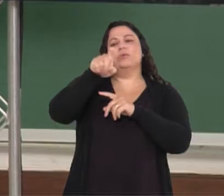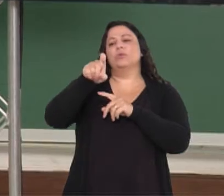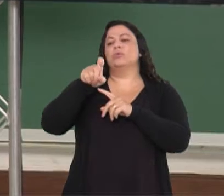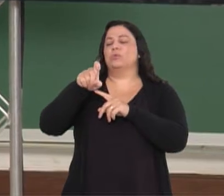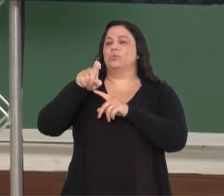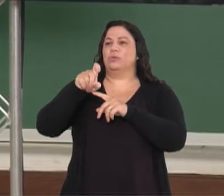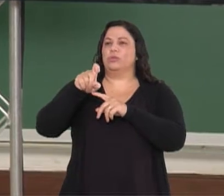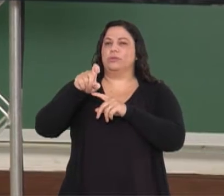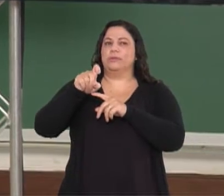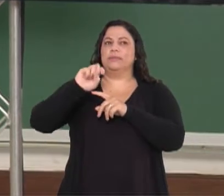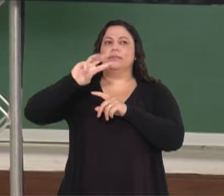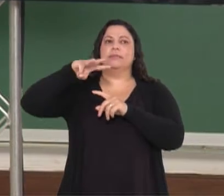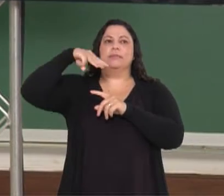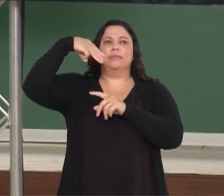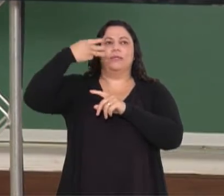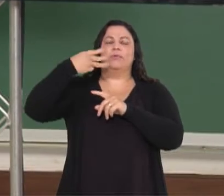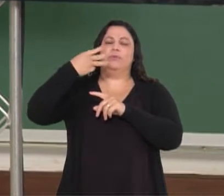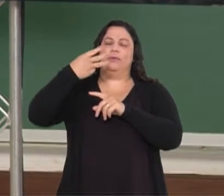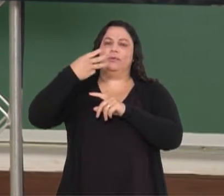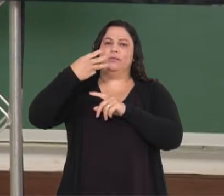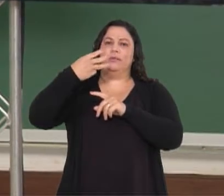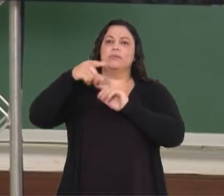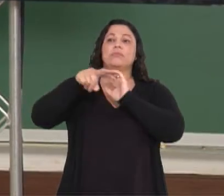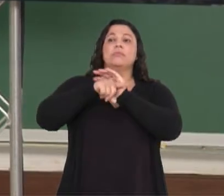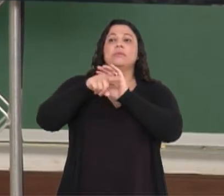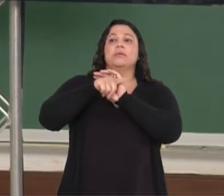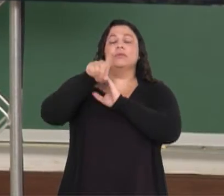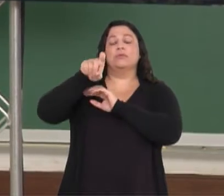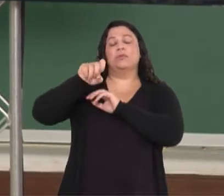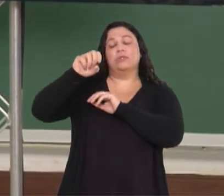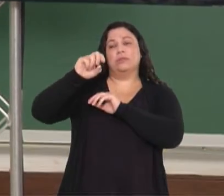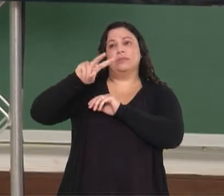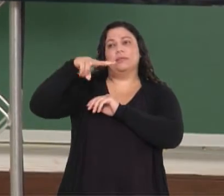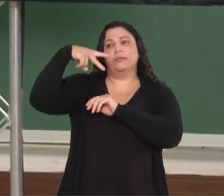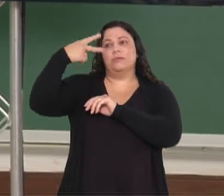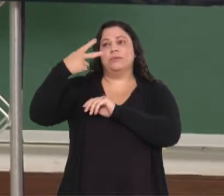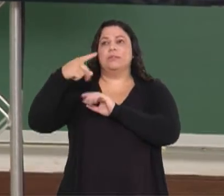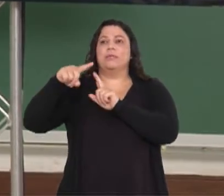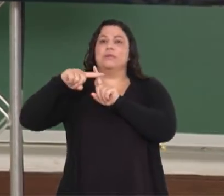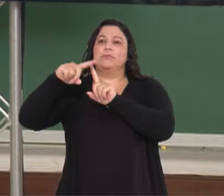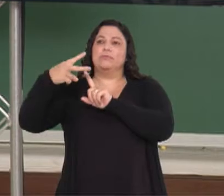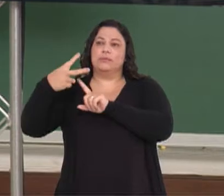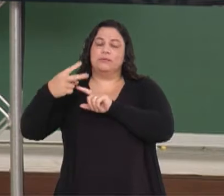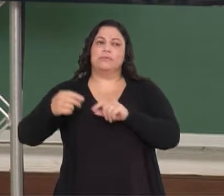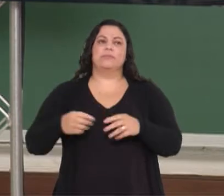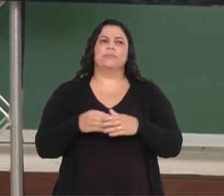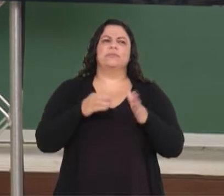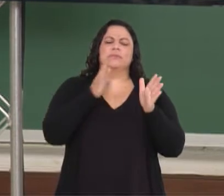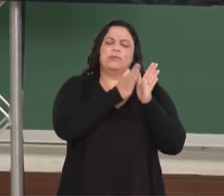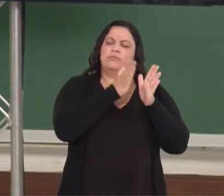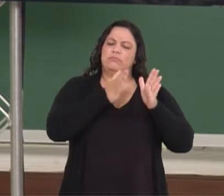cubo menos x ao quadrado mais 2. Polinômio D, x ao quadrado mais 1. Você também tem alguns passos aqui.